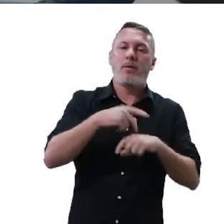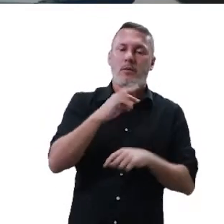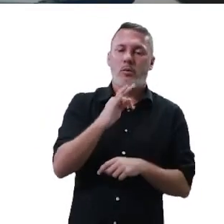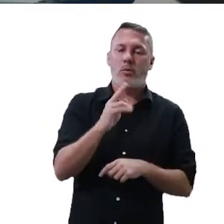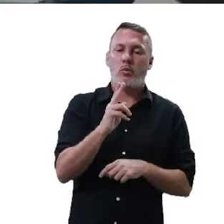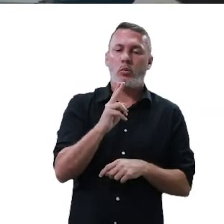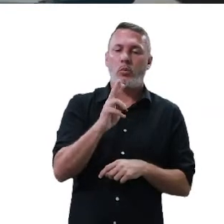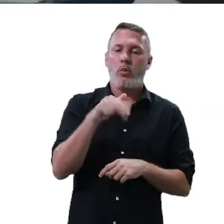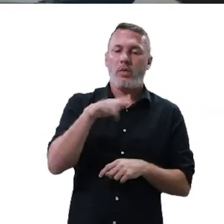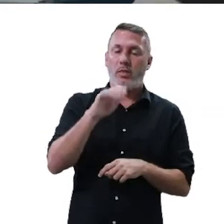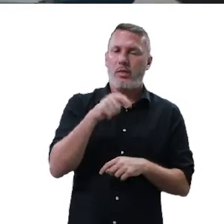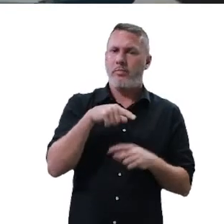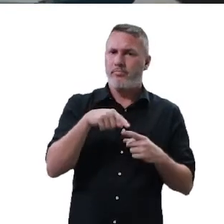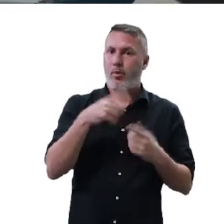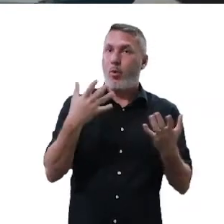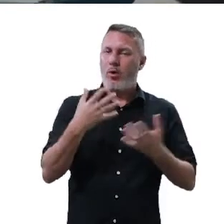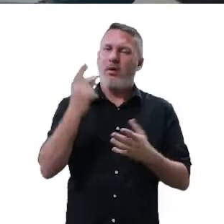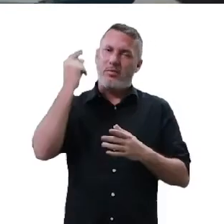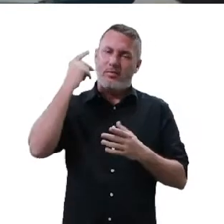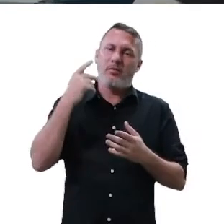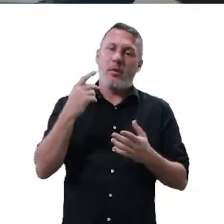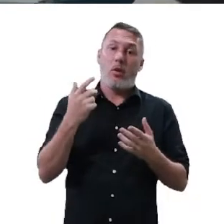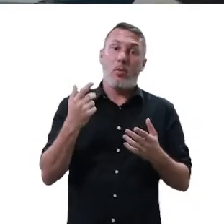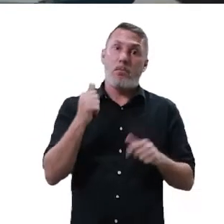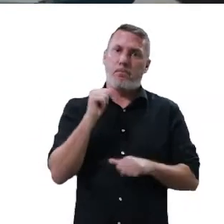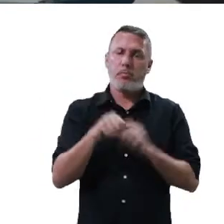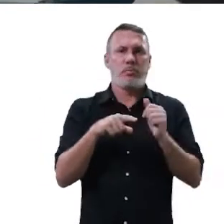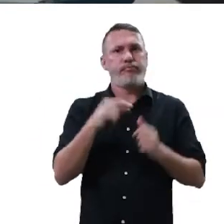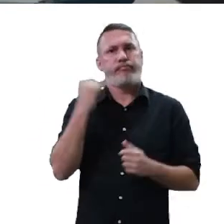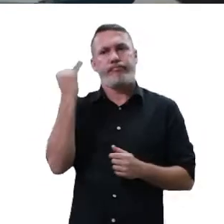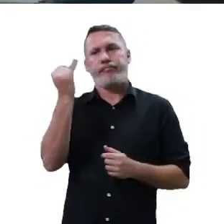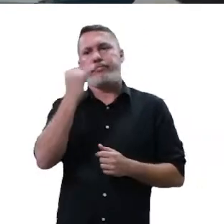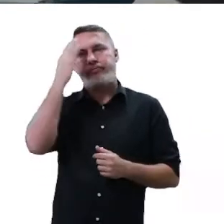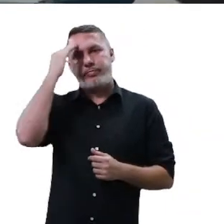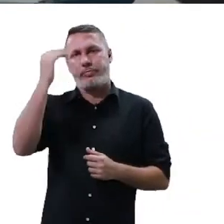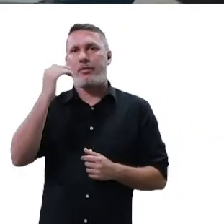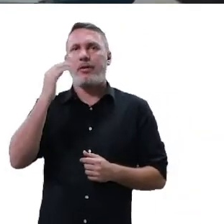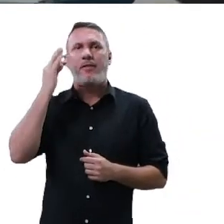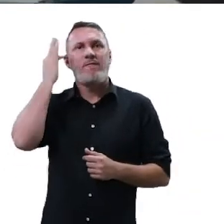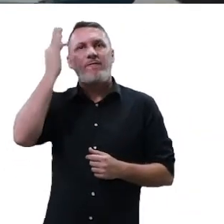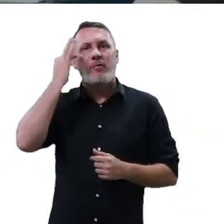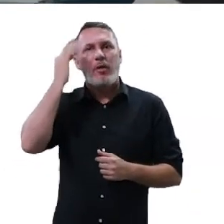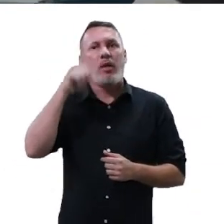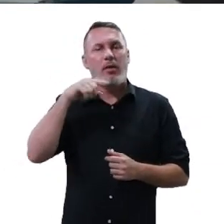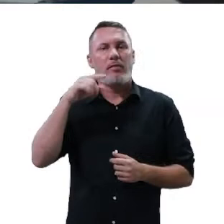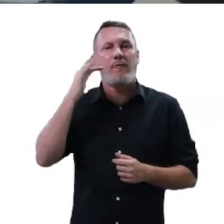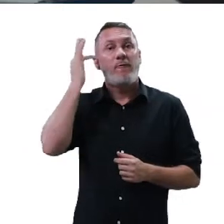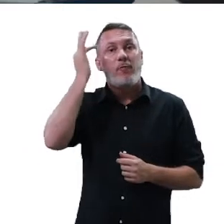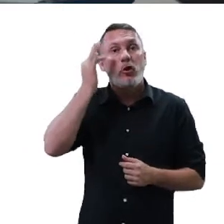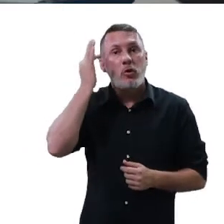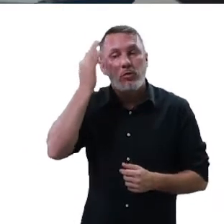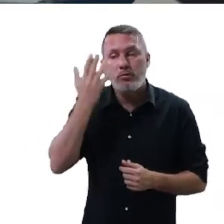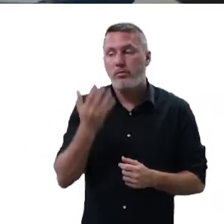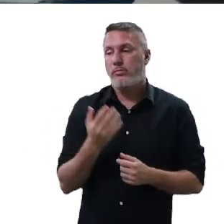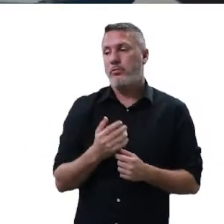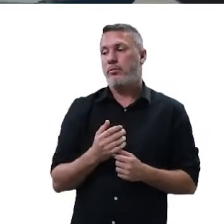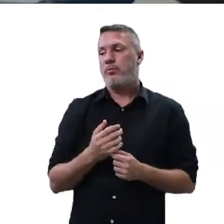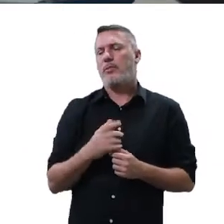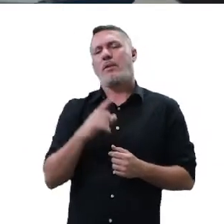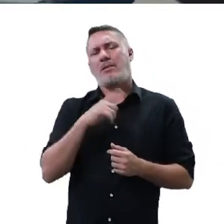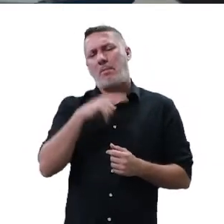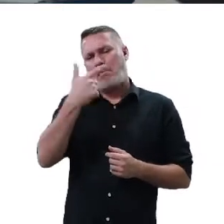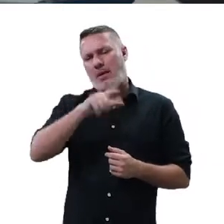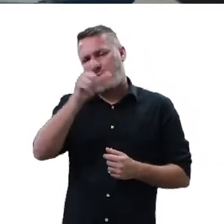esse território. É uma escola importantíssima, você tem lá o primeiro filósofo, Tales de Mileto, por exemplo, né? Mas tem